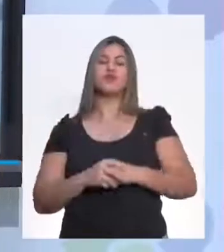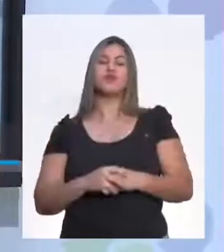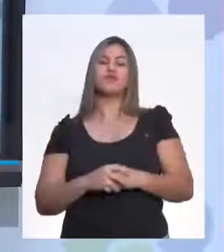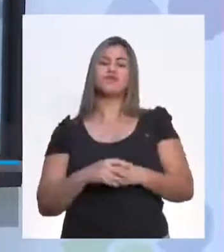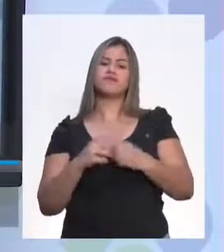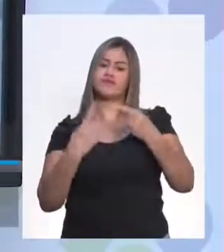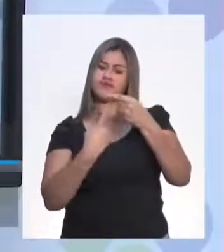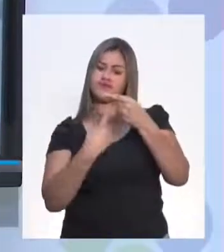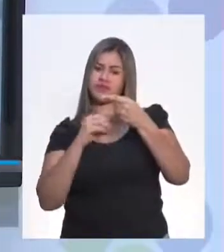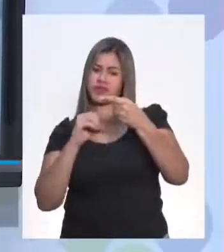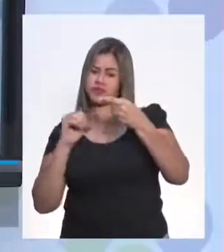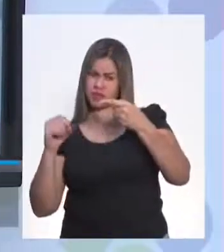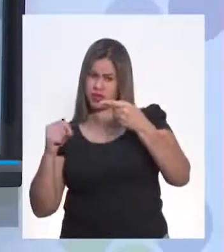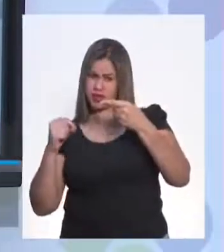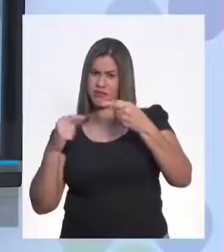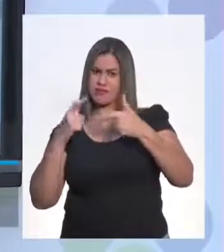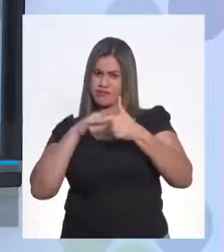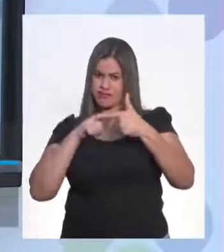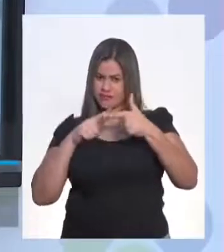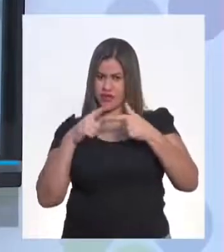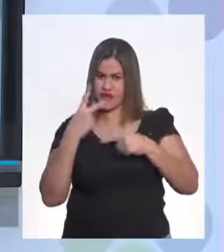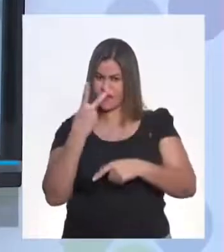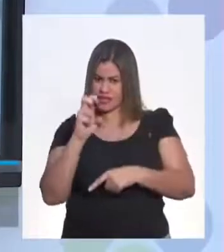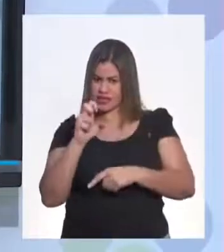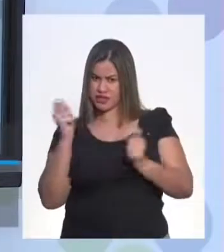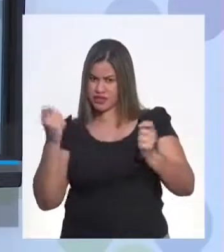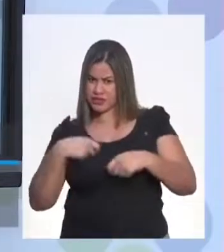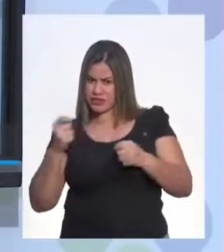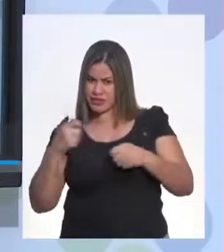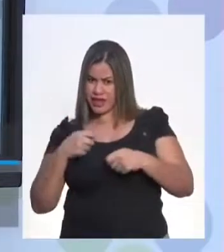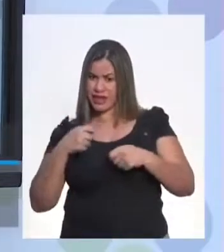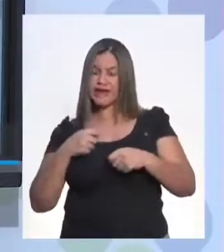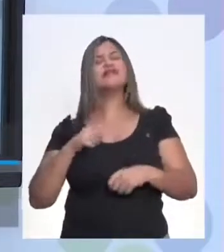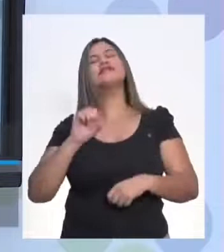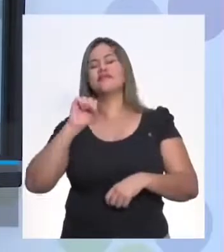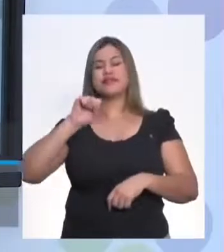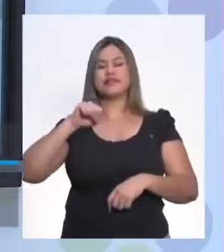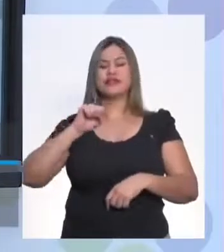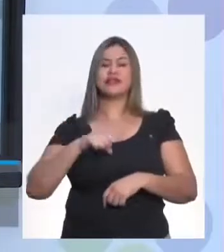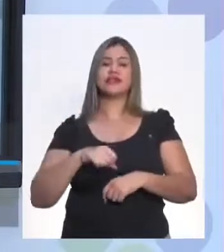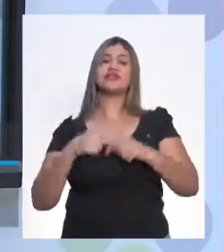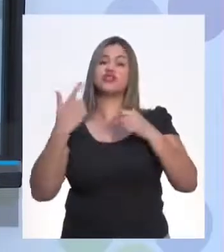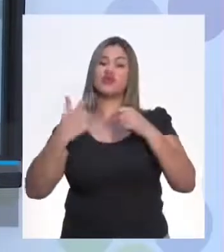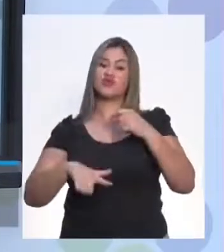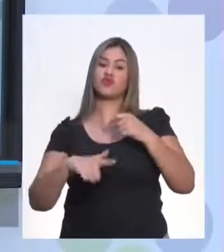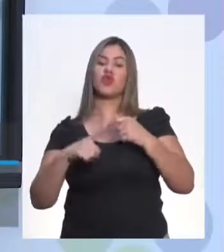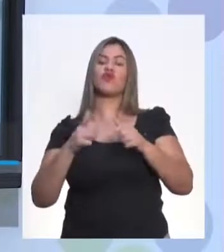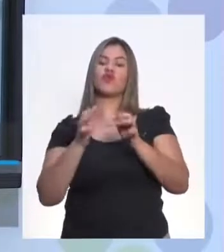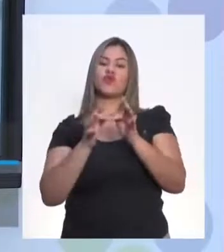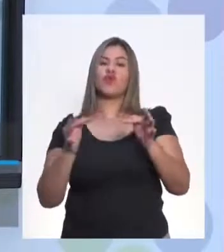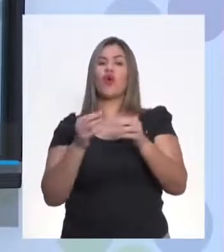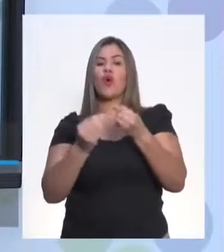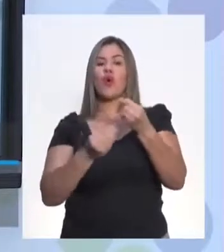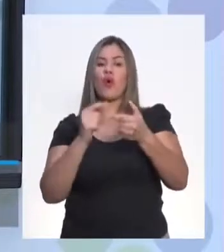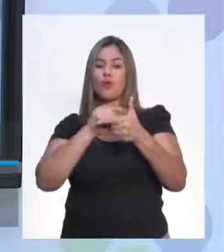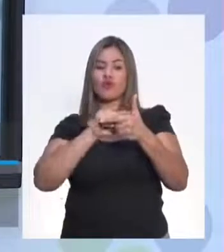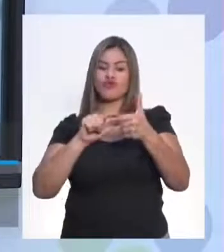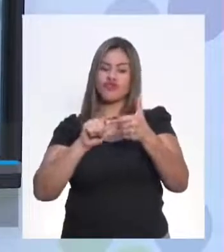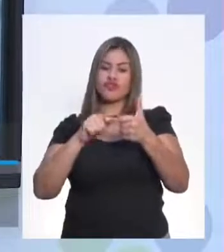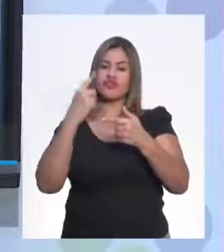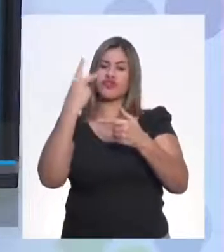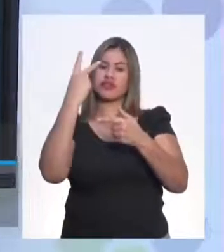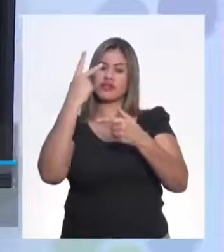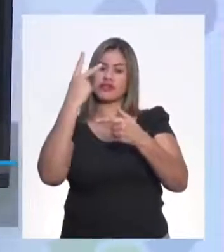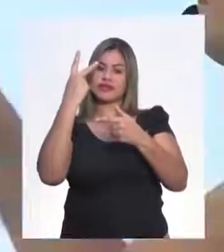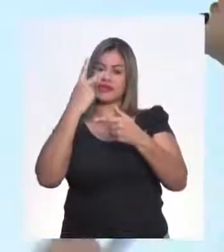é múltiplo de 25. Então, eu vou simplificar em cima e embaixo pelo número